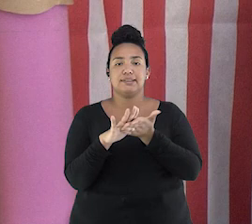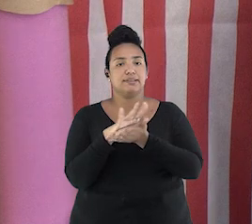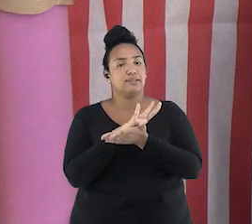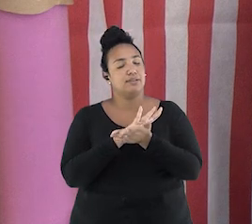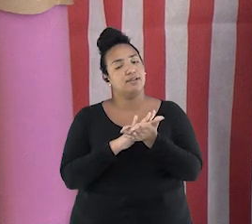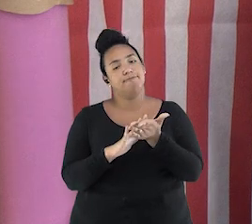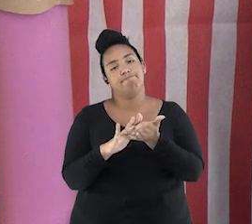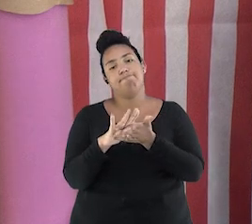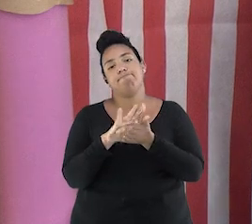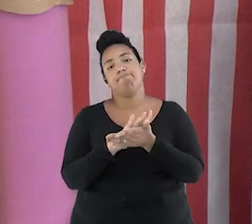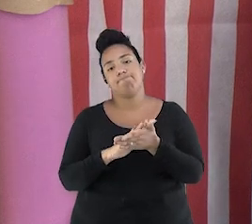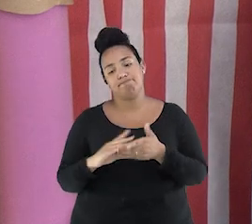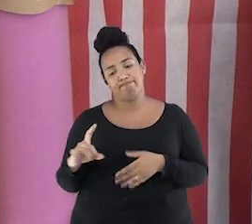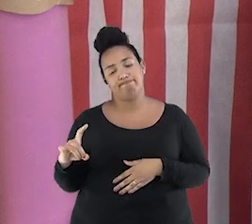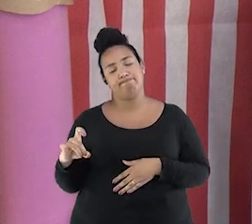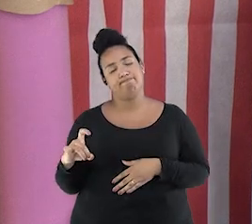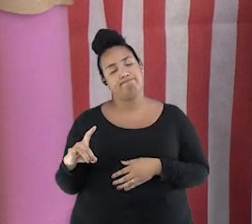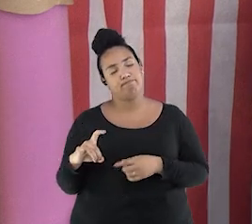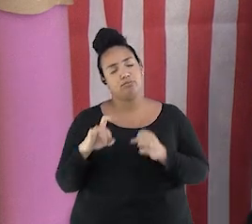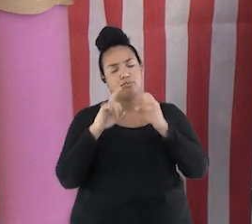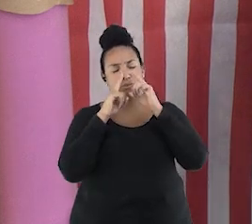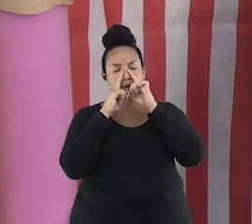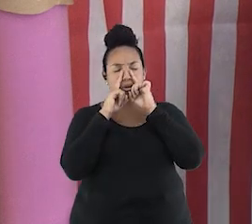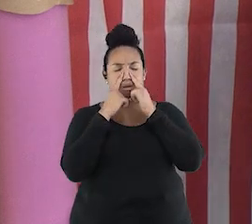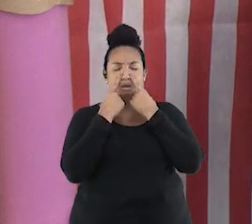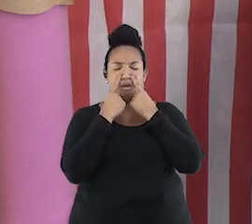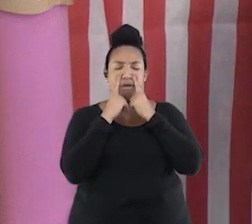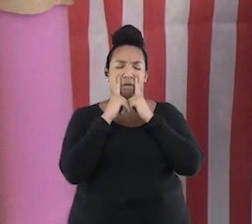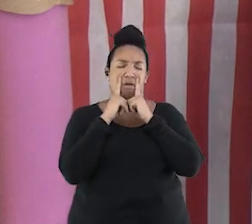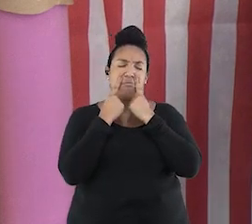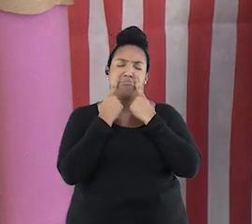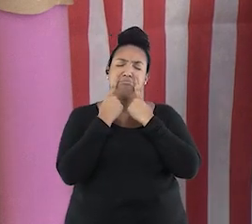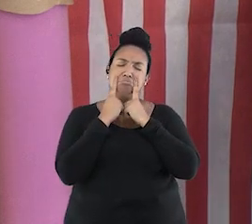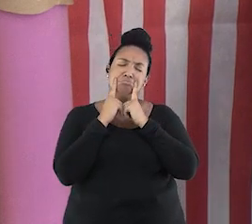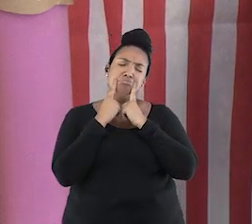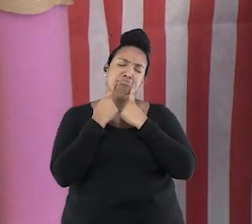indo, continuava com seu choro em câmera lenta.